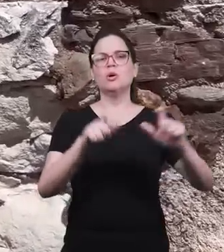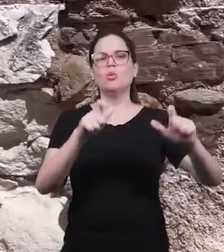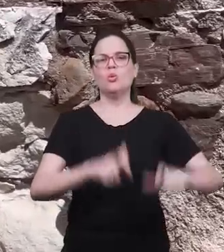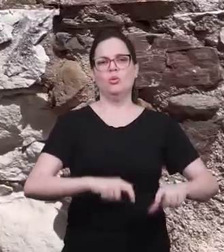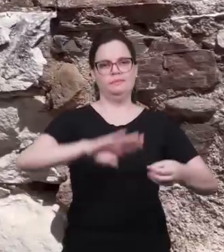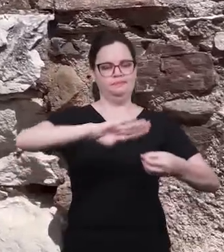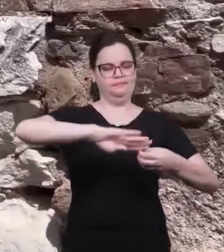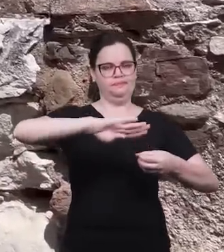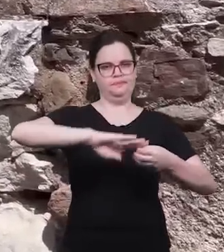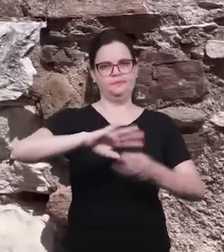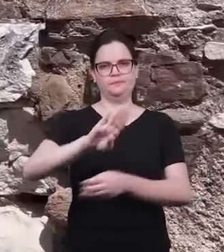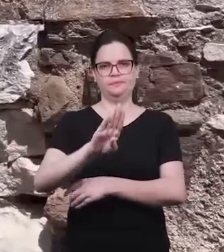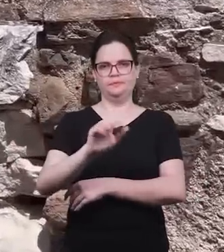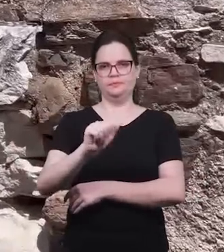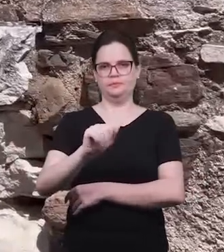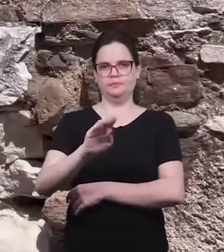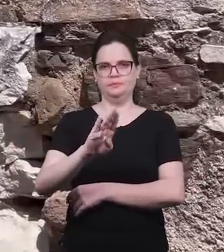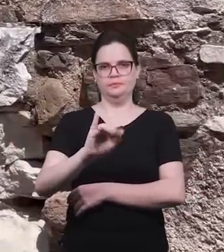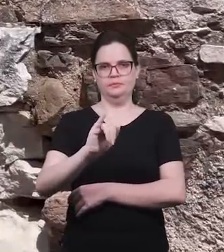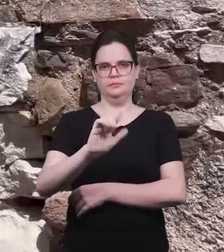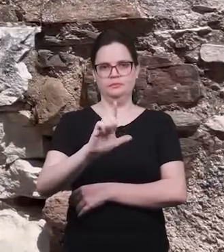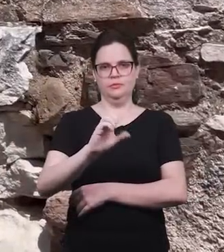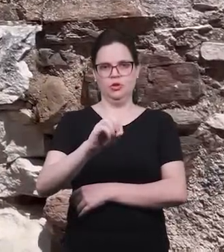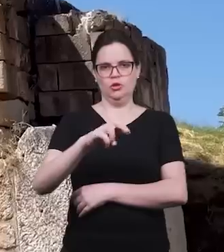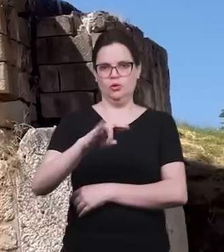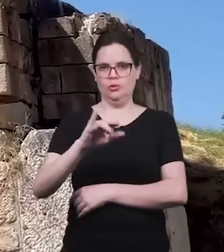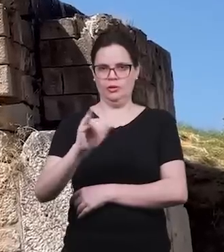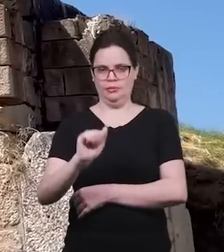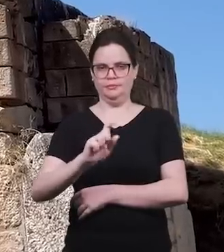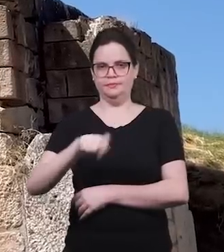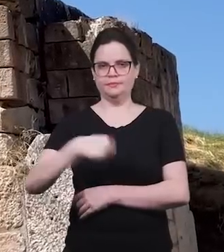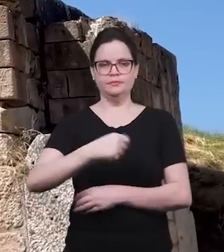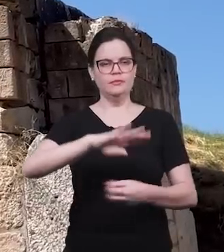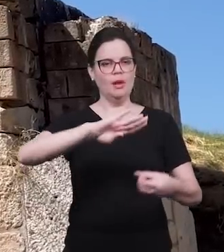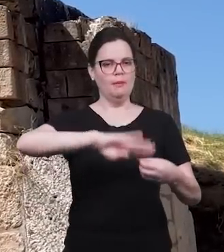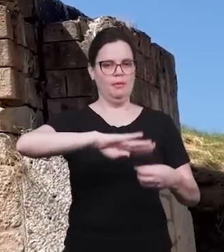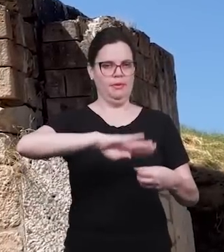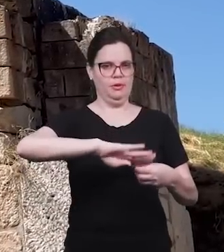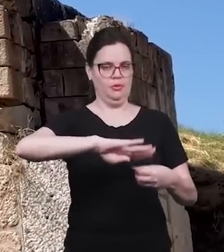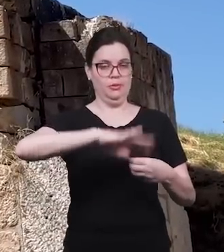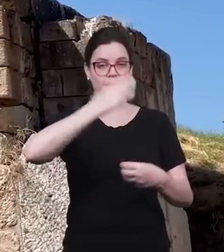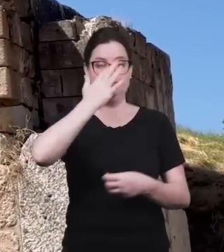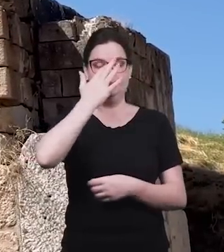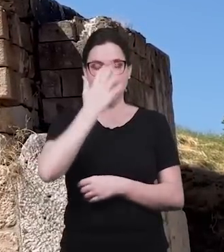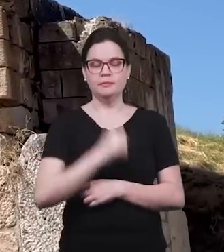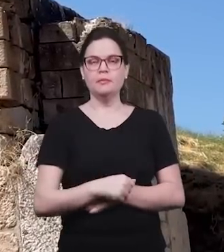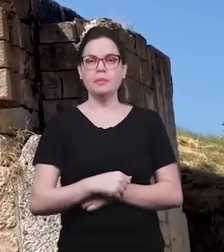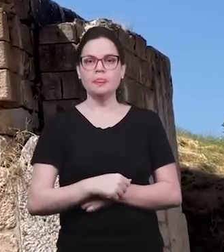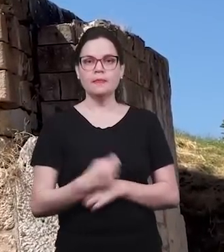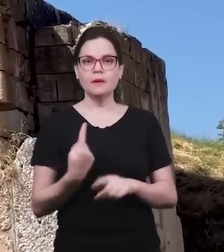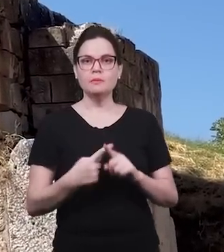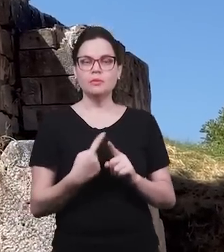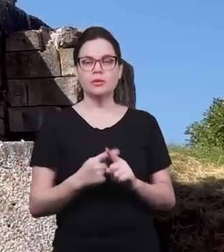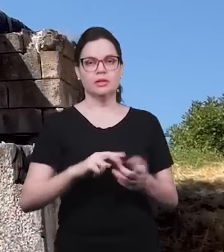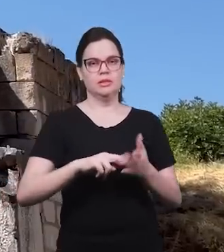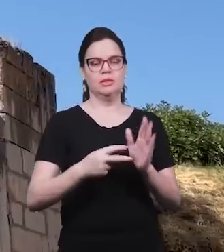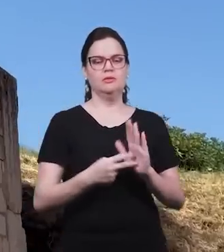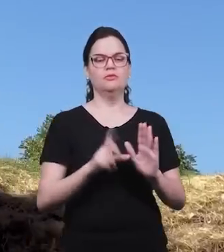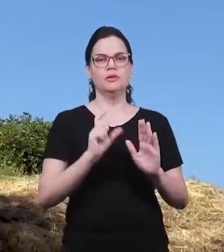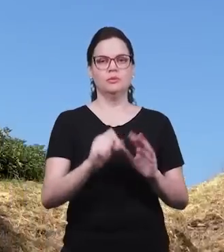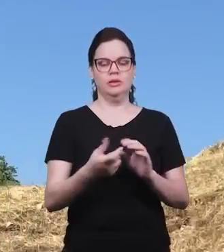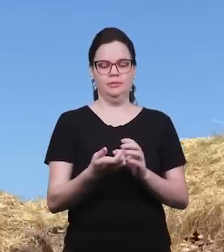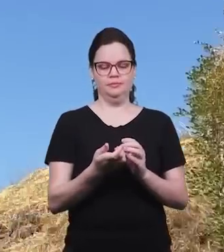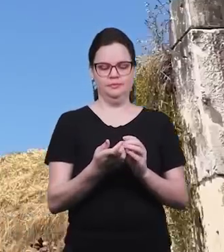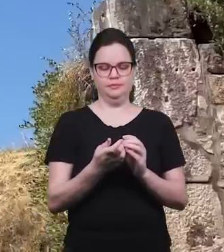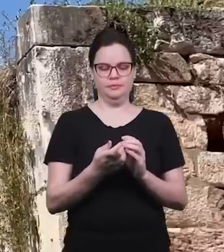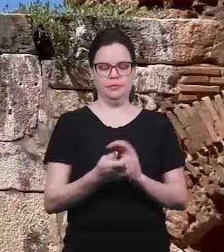Babilônia é como uma expressão de um povo, ou de um grupo de pessoas,